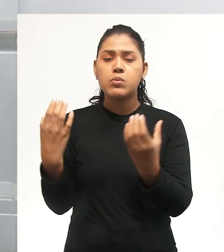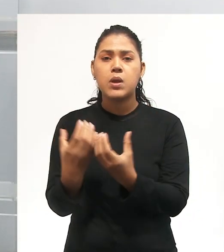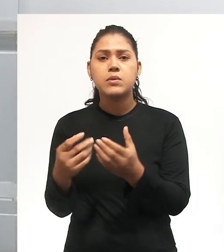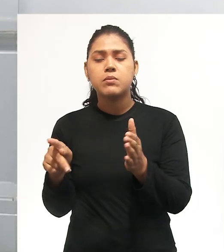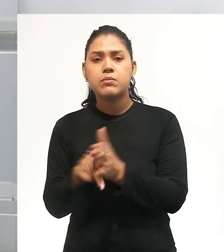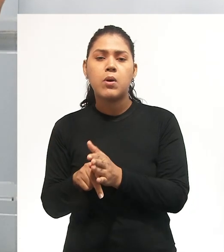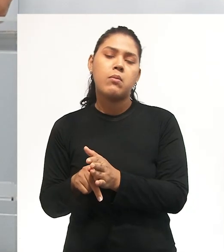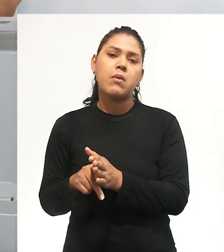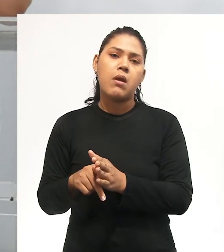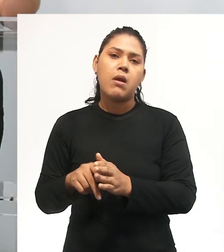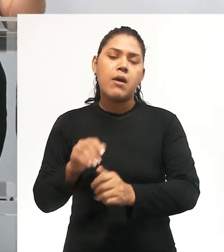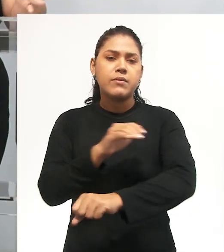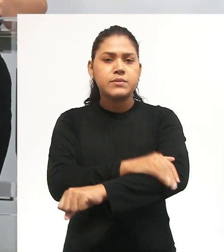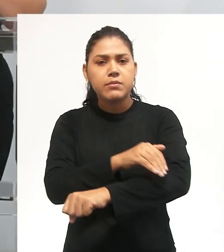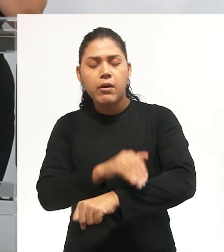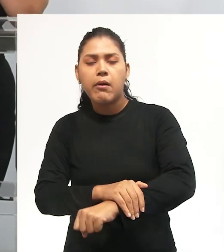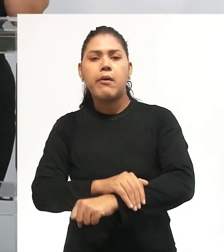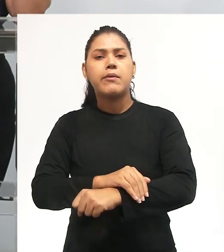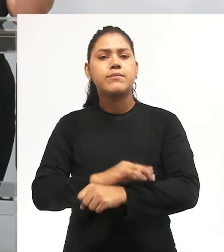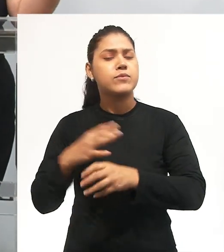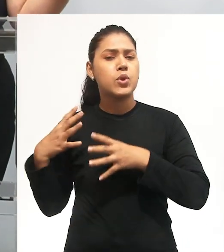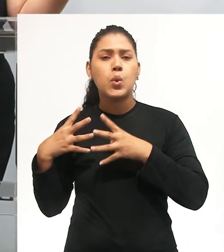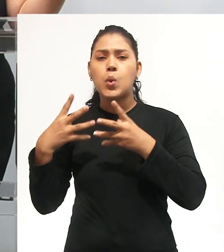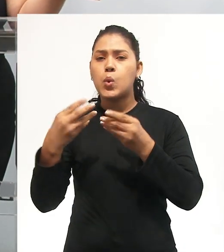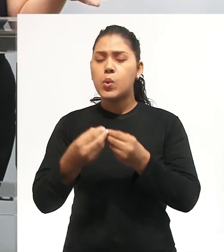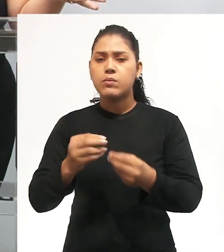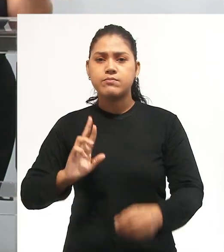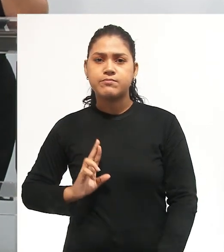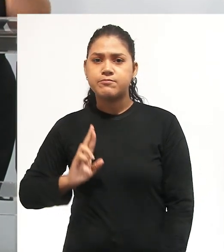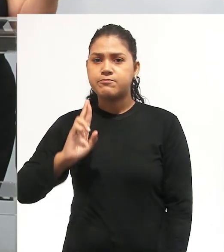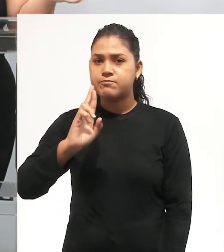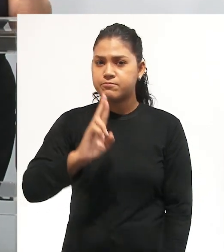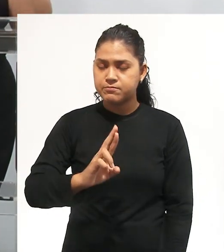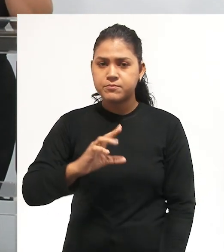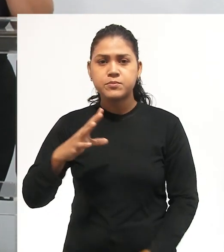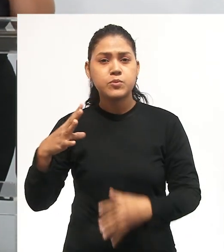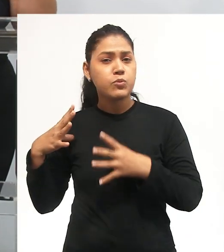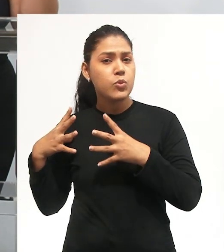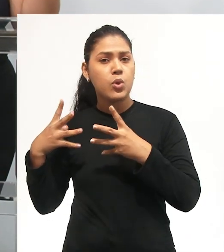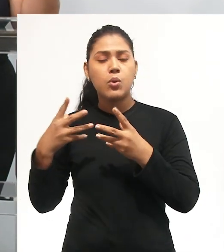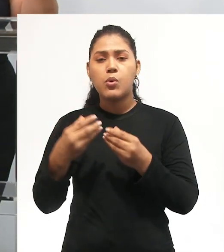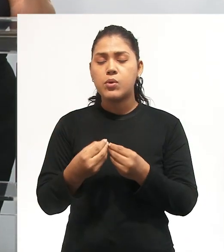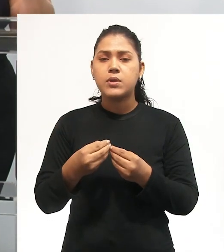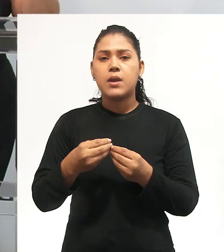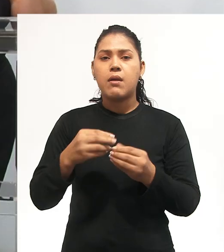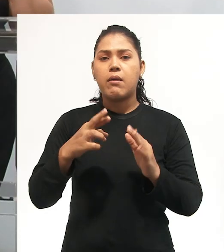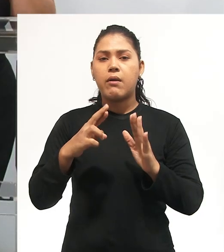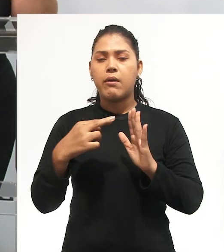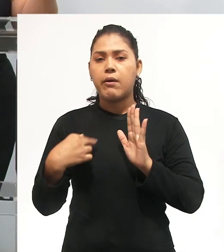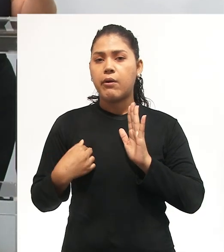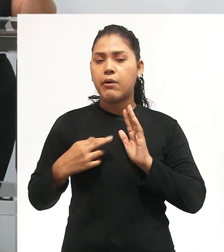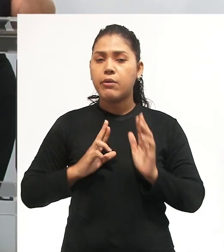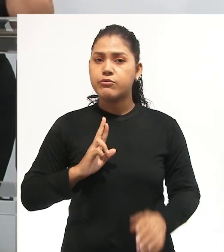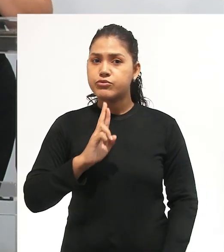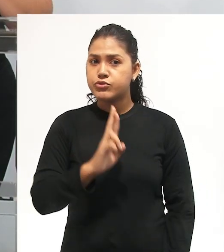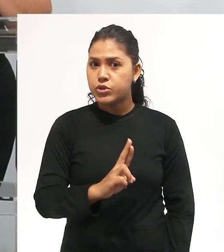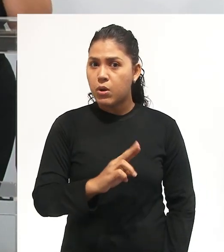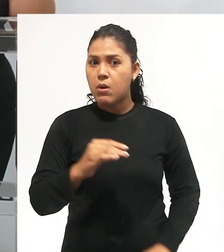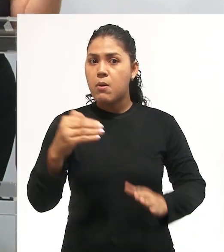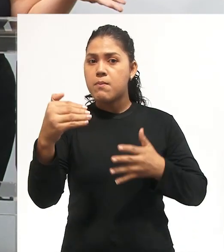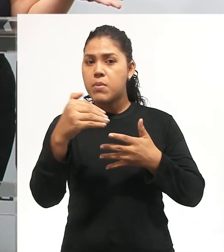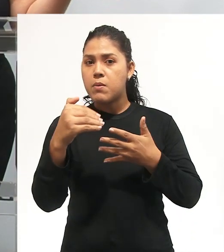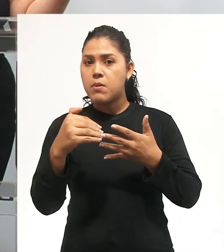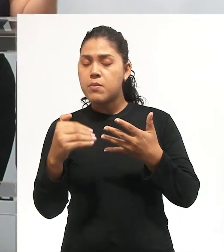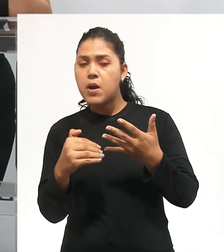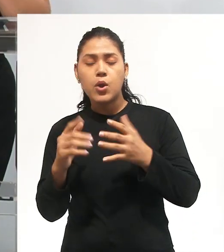regionais, católicas, evangélicas, se são pessoas da Umbanda, se são pessoas do Candomblé, enfim, de